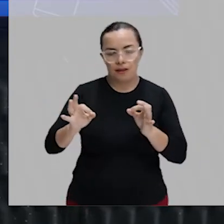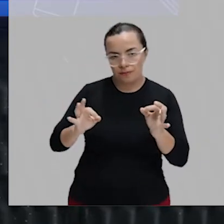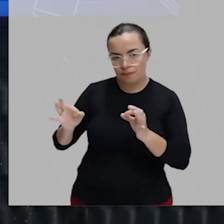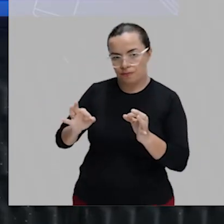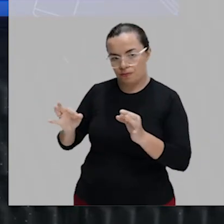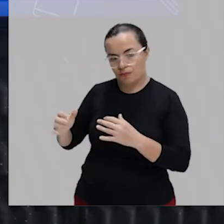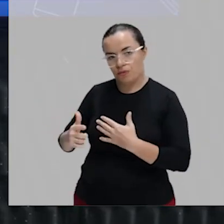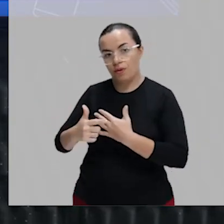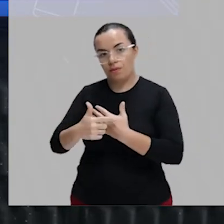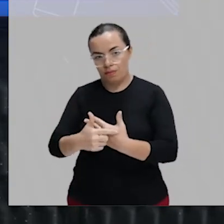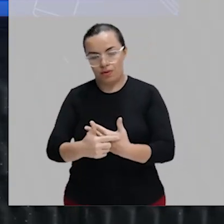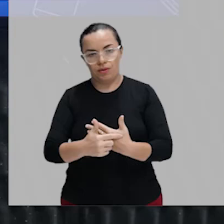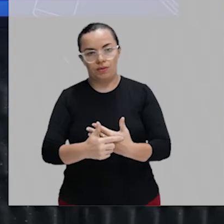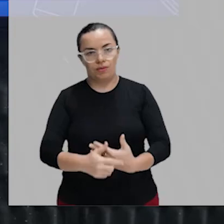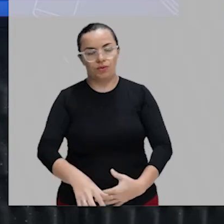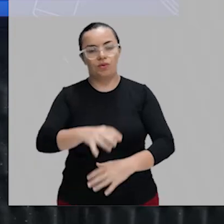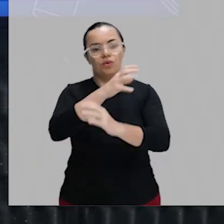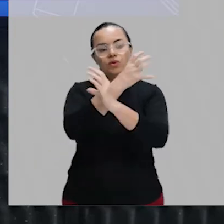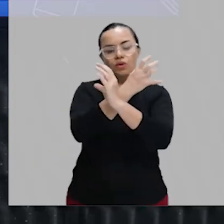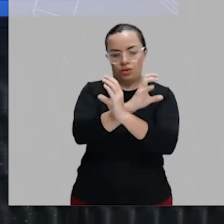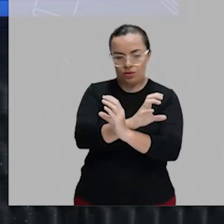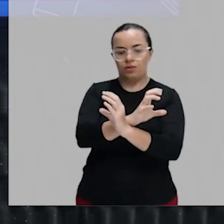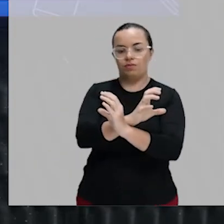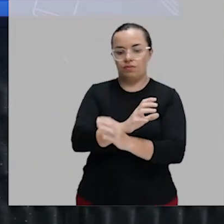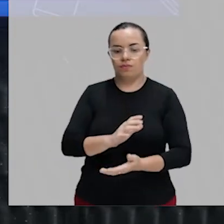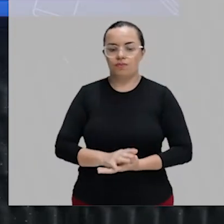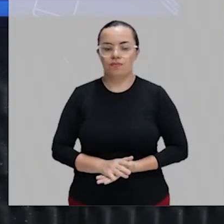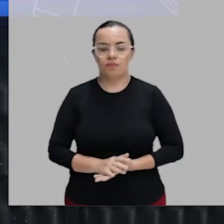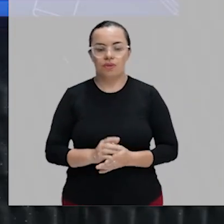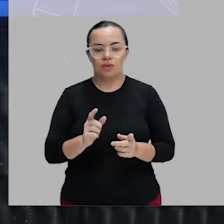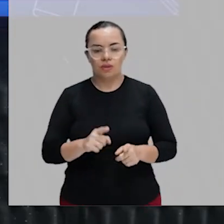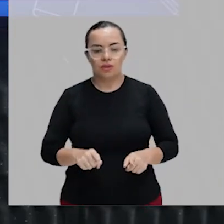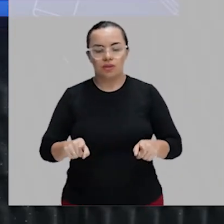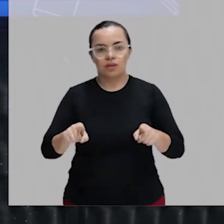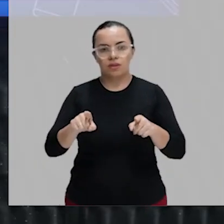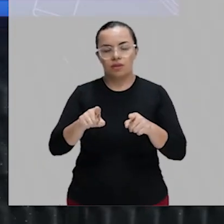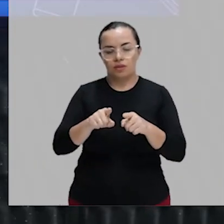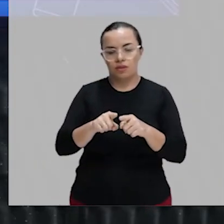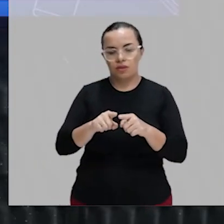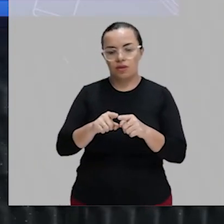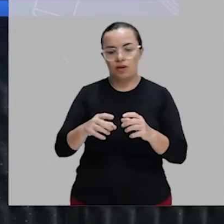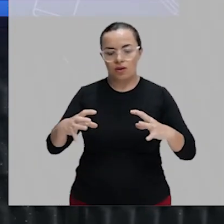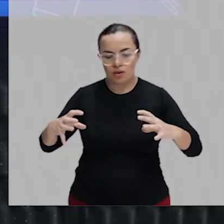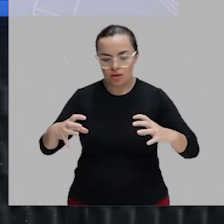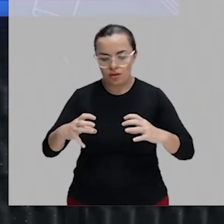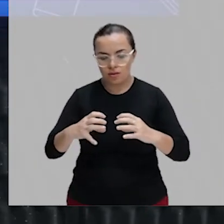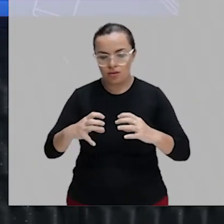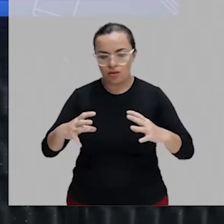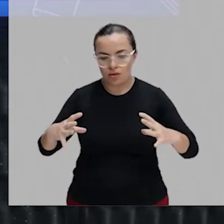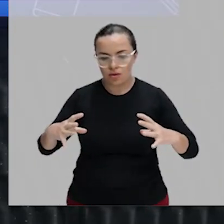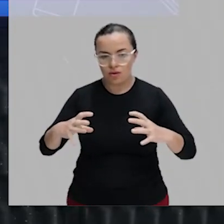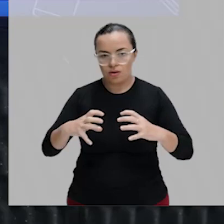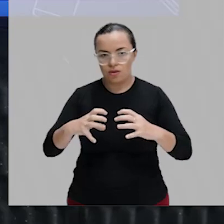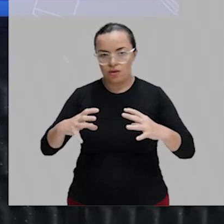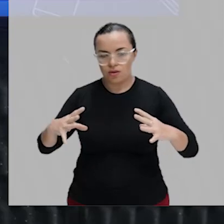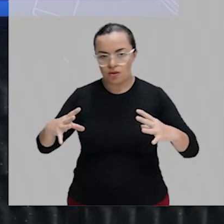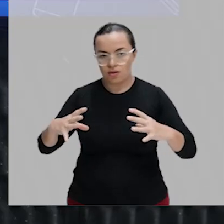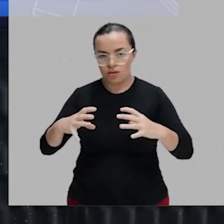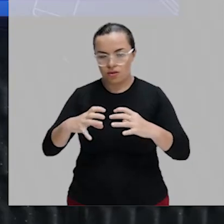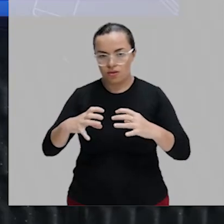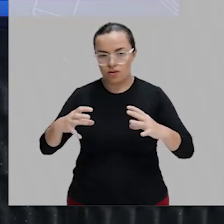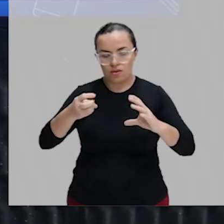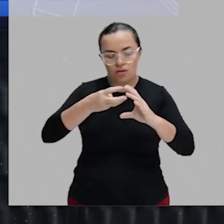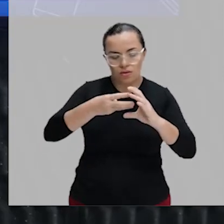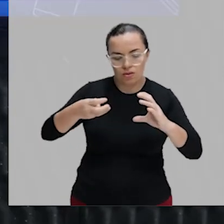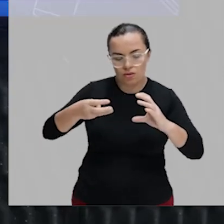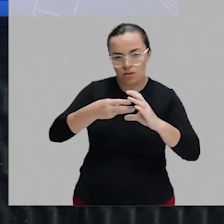pela ação do citoesqueleto. O citoesqueleto também promove a contração muscular. As células musculares,